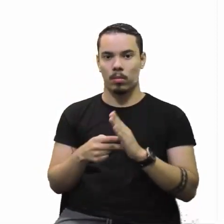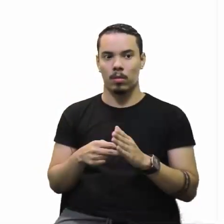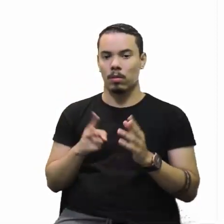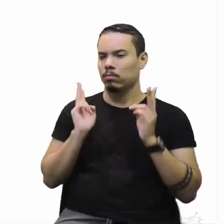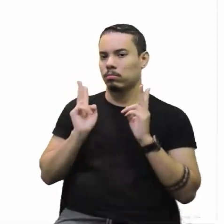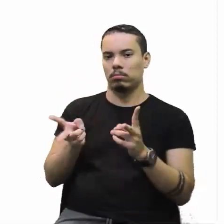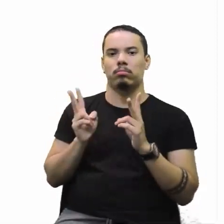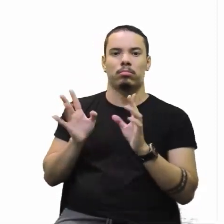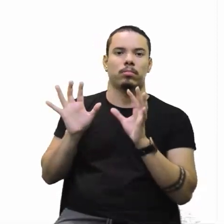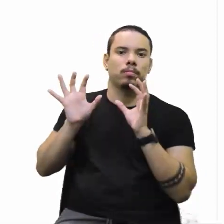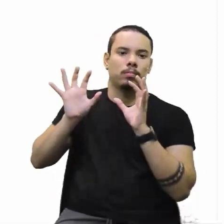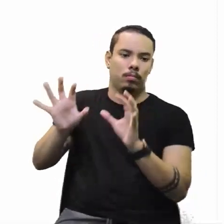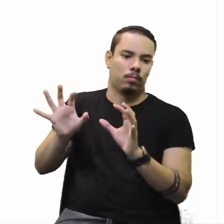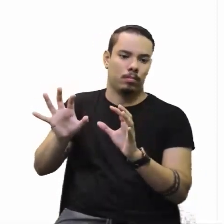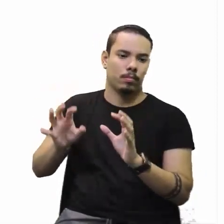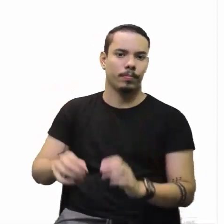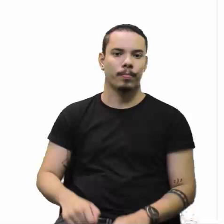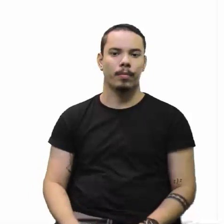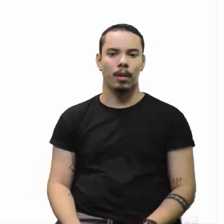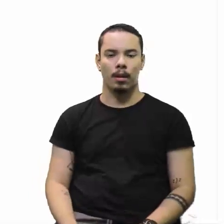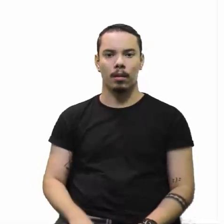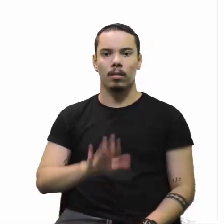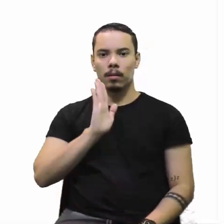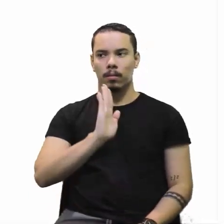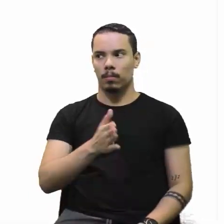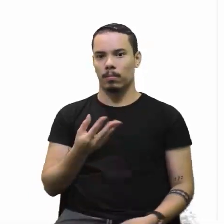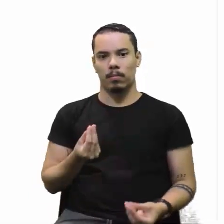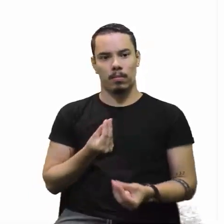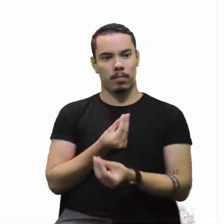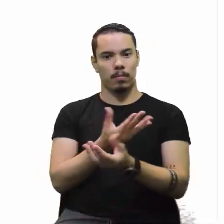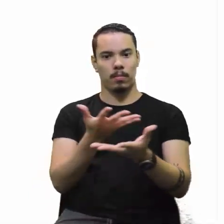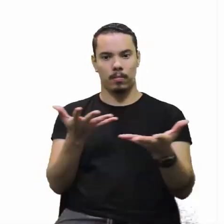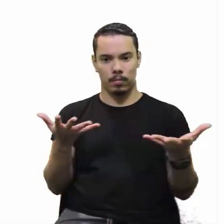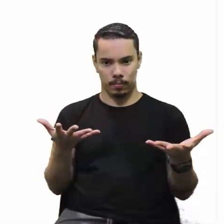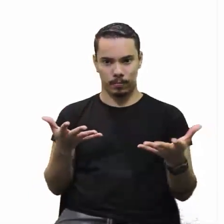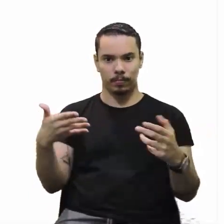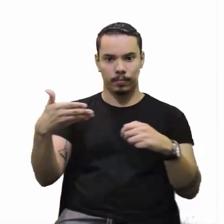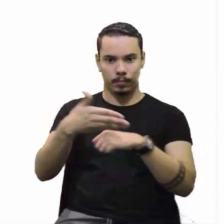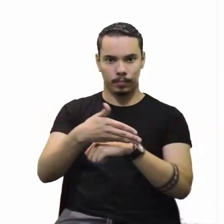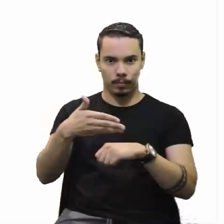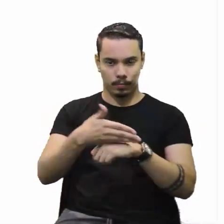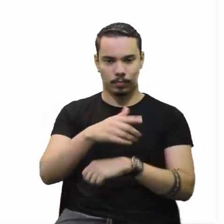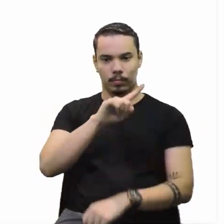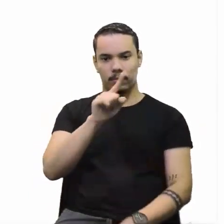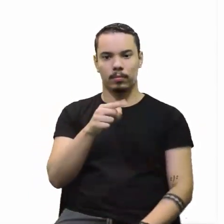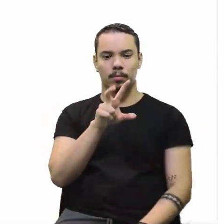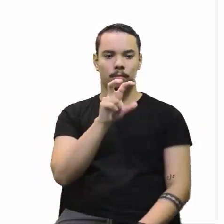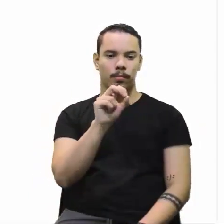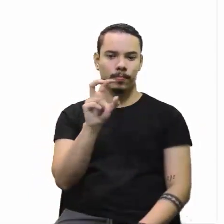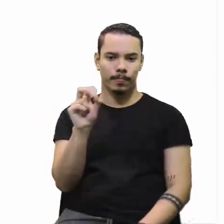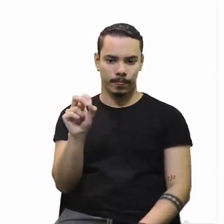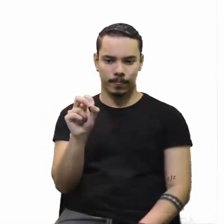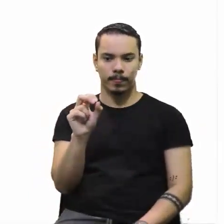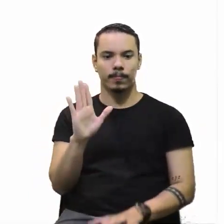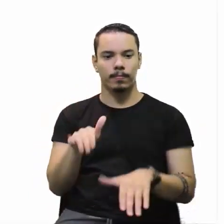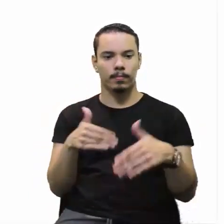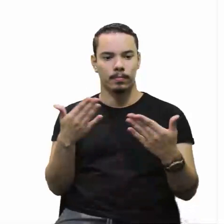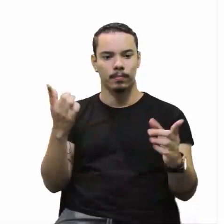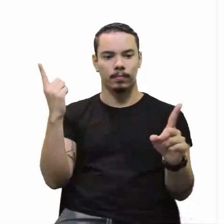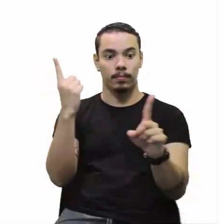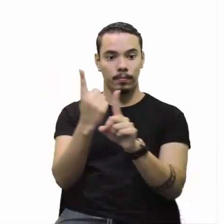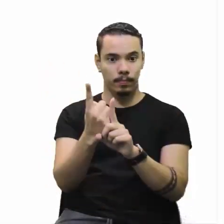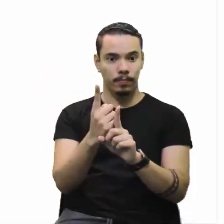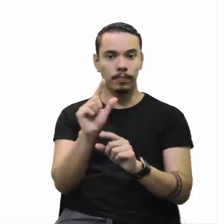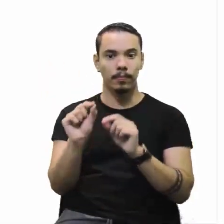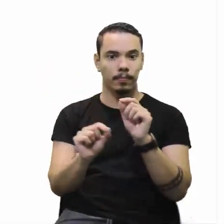constante, então... Justamente. Foi dado aqui a frequência, então vamos encontrar o